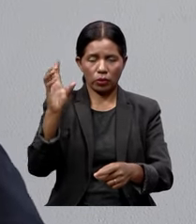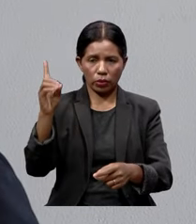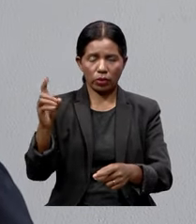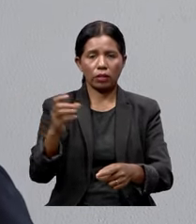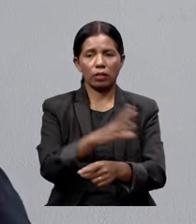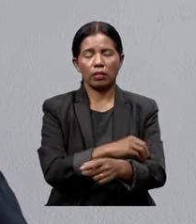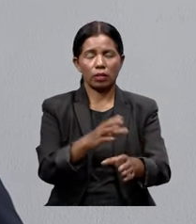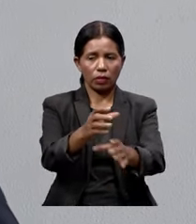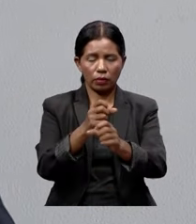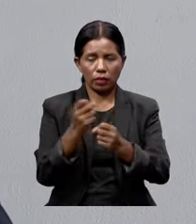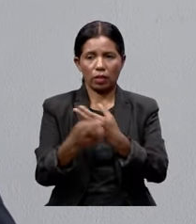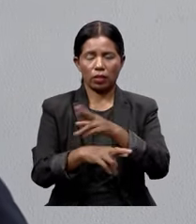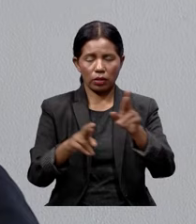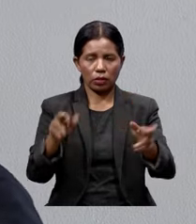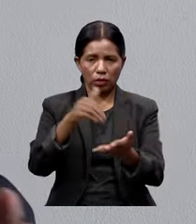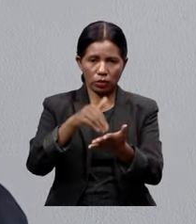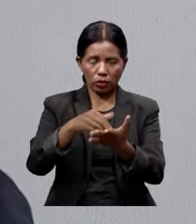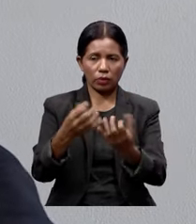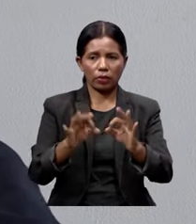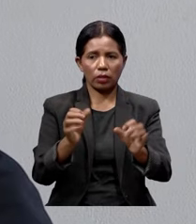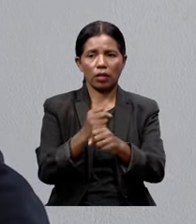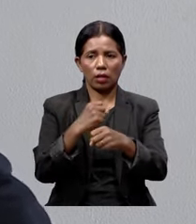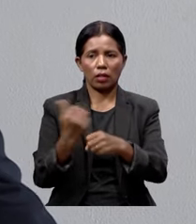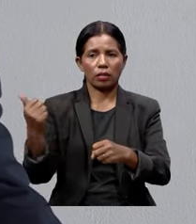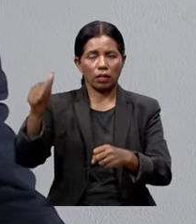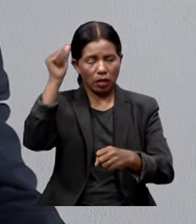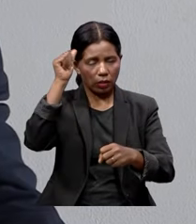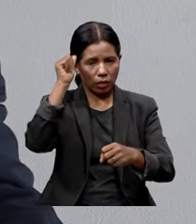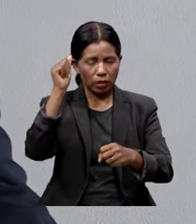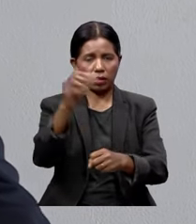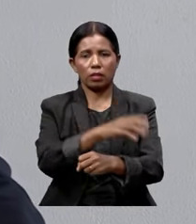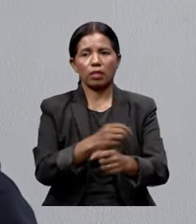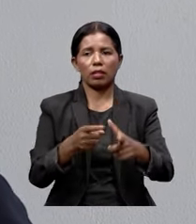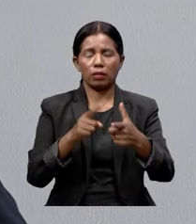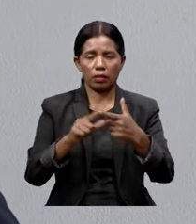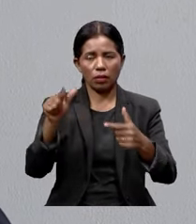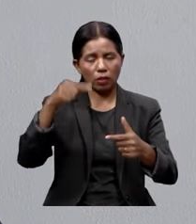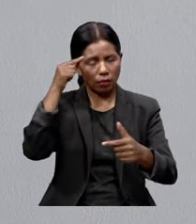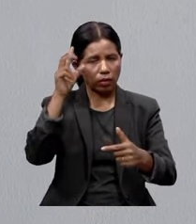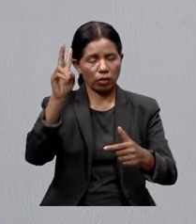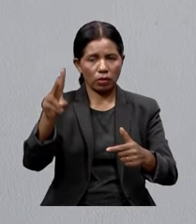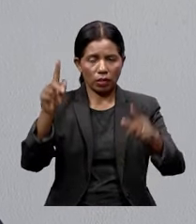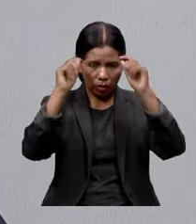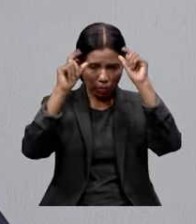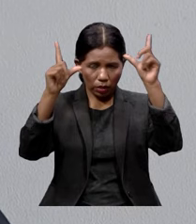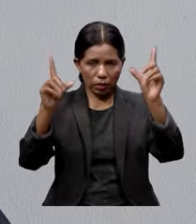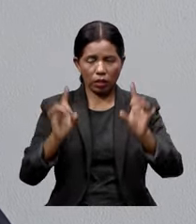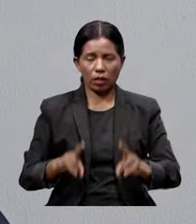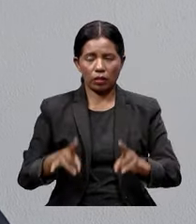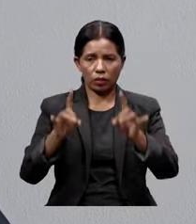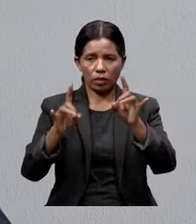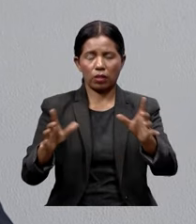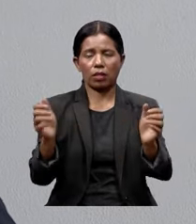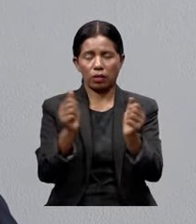foti resultado estudo ser nenené, ou de halos ser minha análise internos. Governo Rua, Timor-Leste,